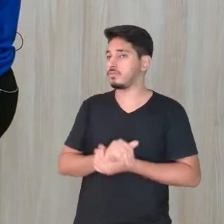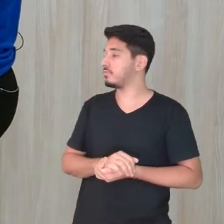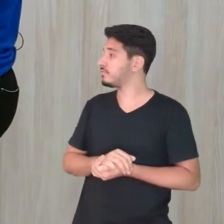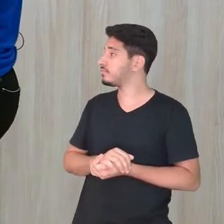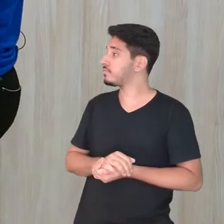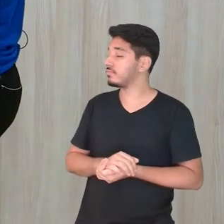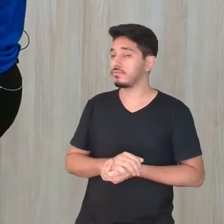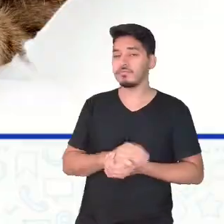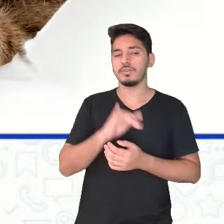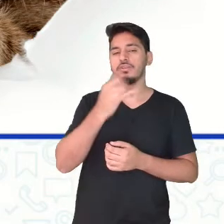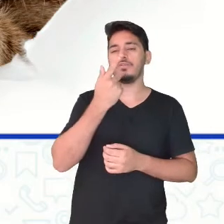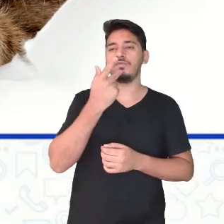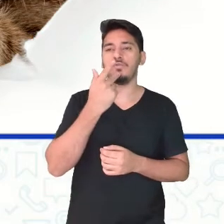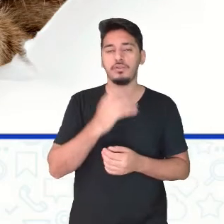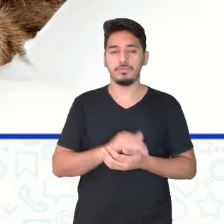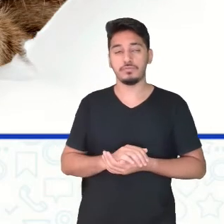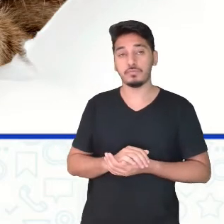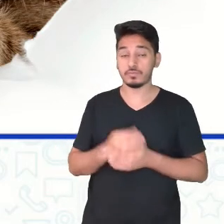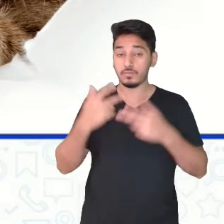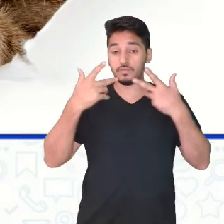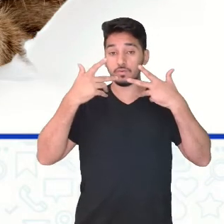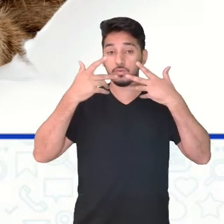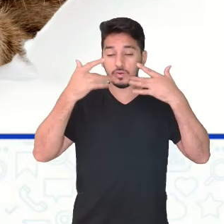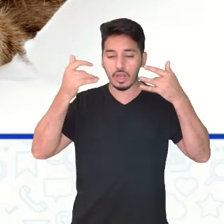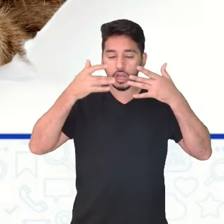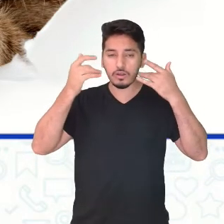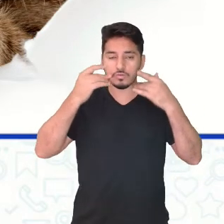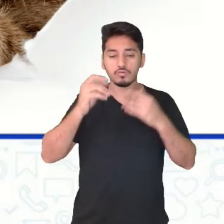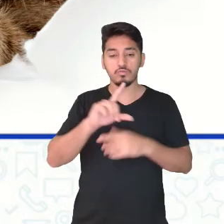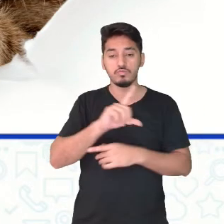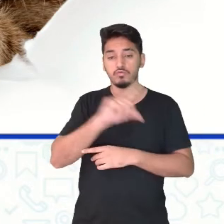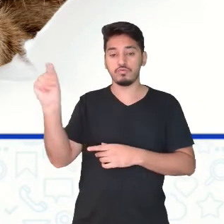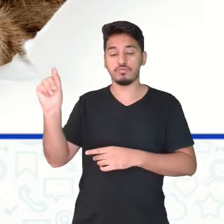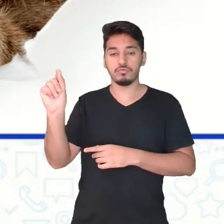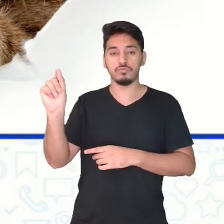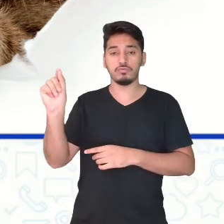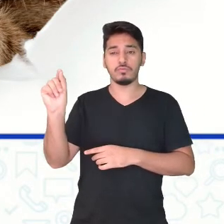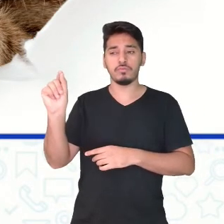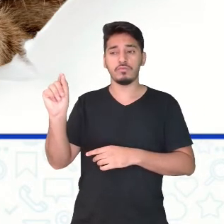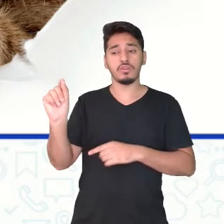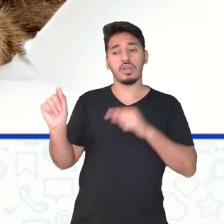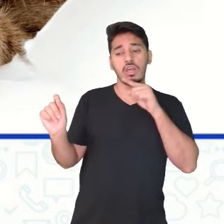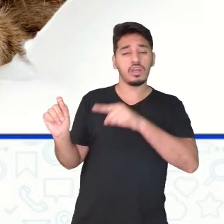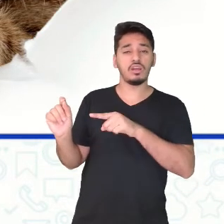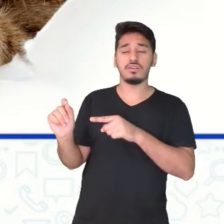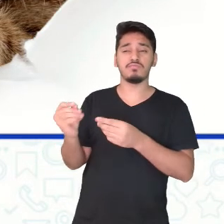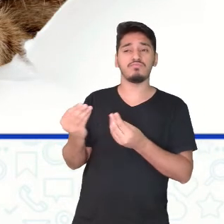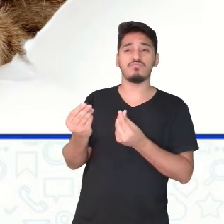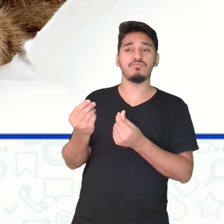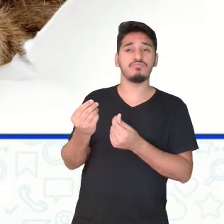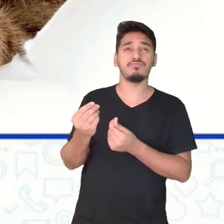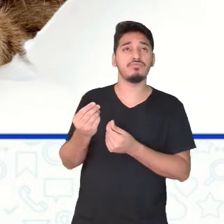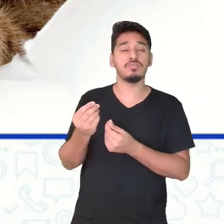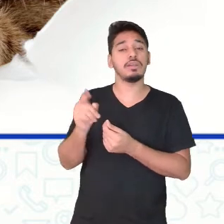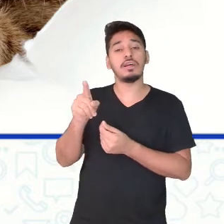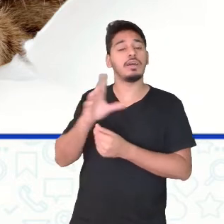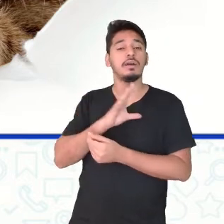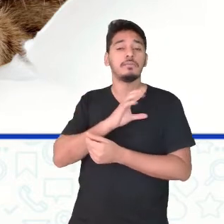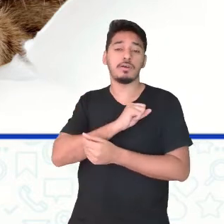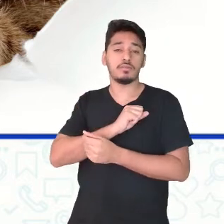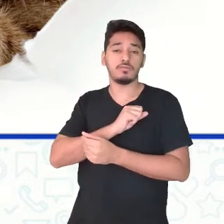Por exemplo, se eu digo assim, ó, o gato fugiu. Ele é muito instável, mas é um bicho muito